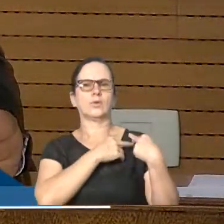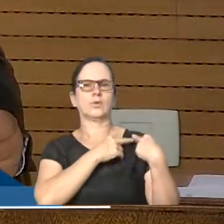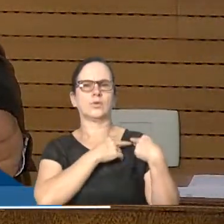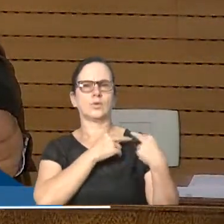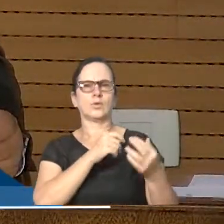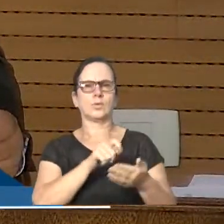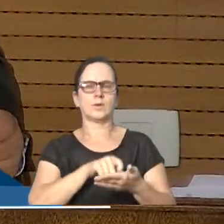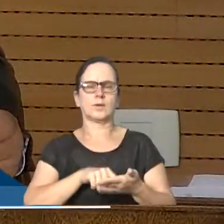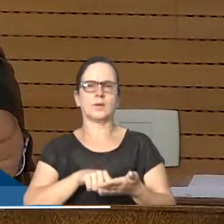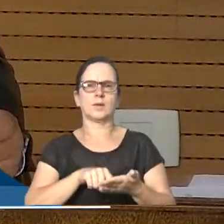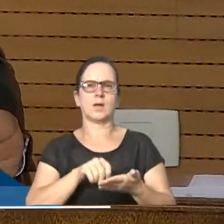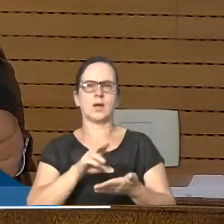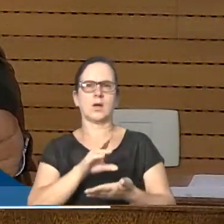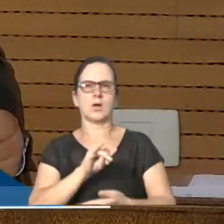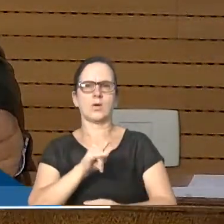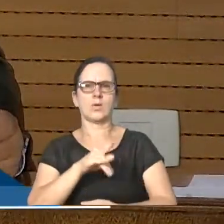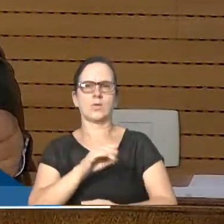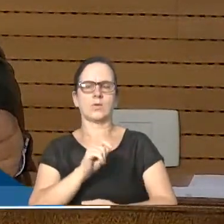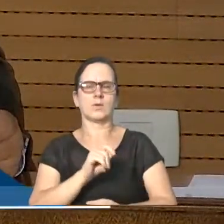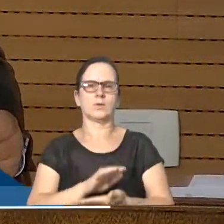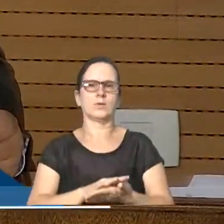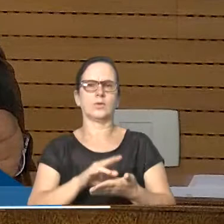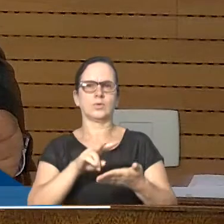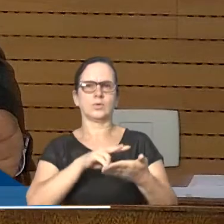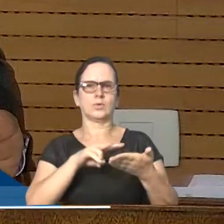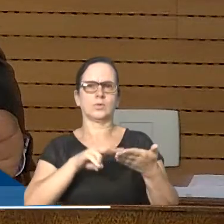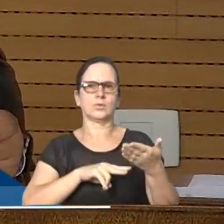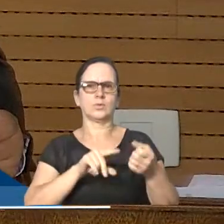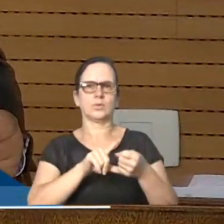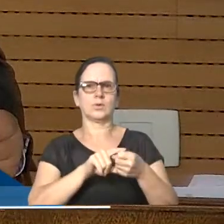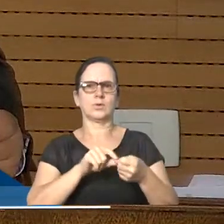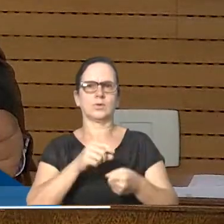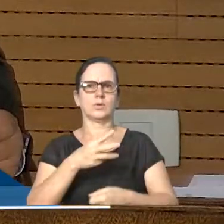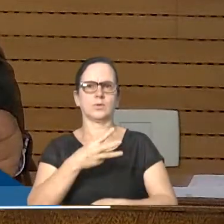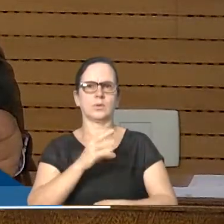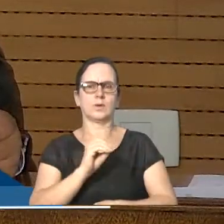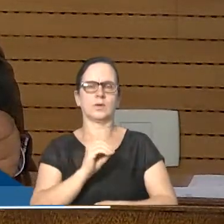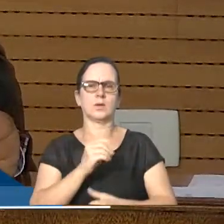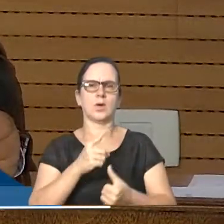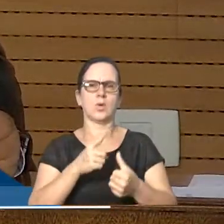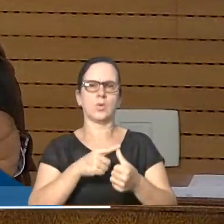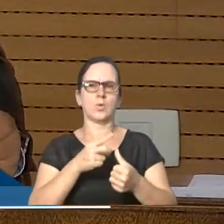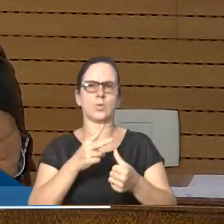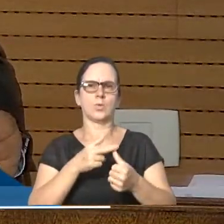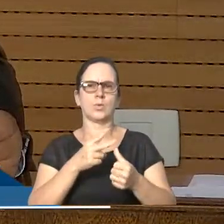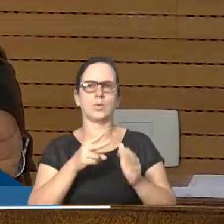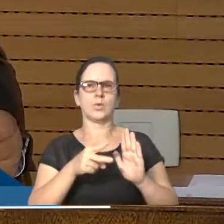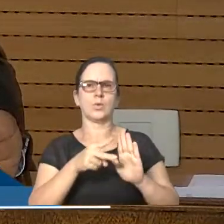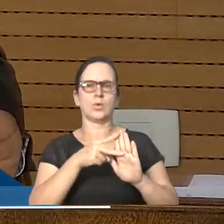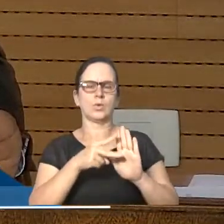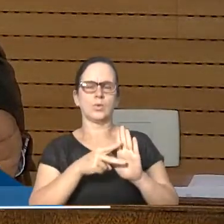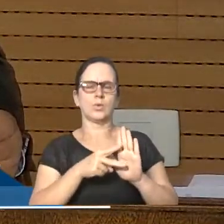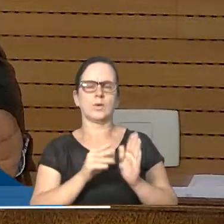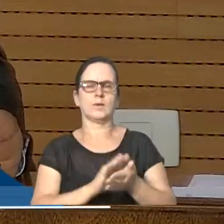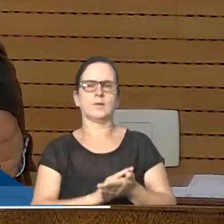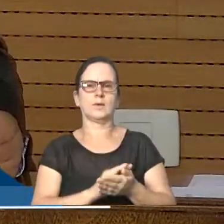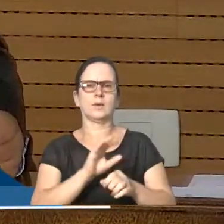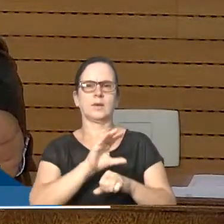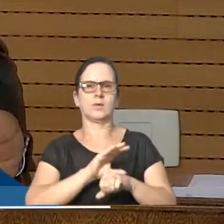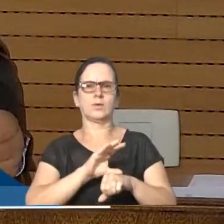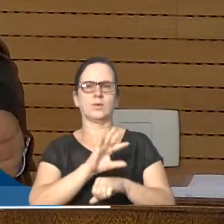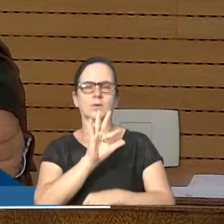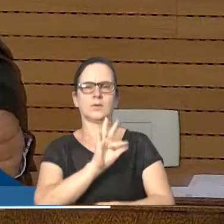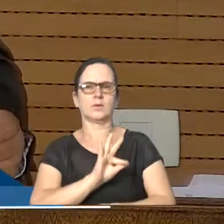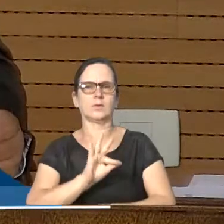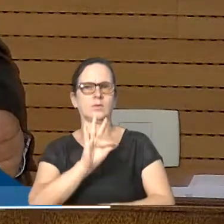plena consonância da propositura com o disposto do artigo 30, inciso 1 e 2 da Constituição Federal, CF 88.